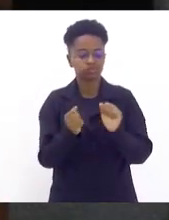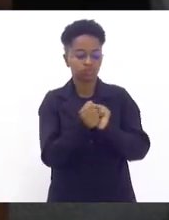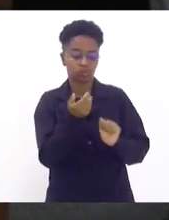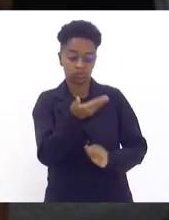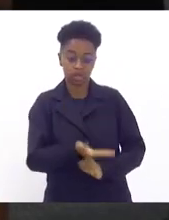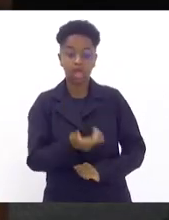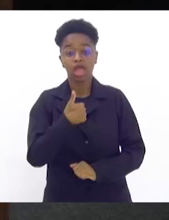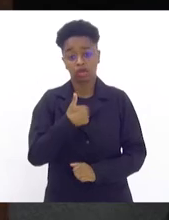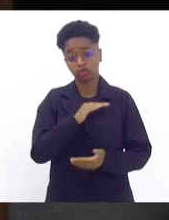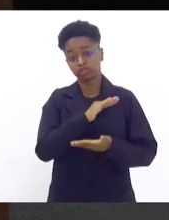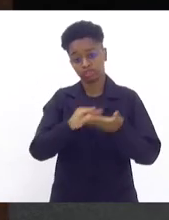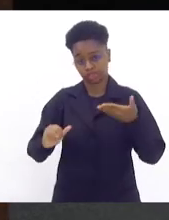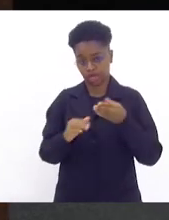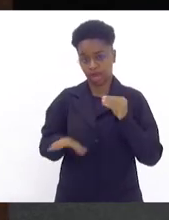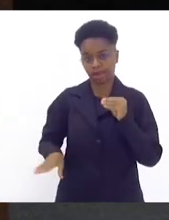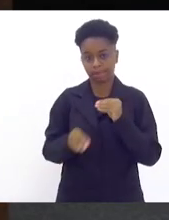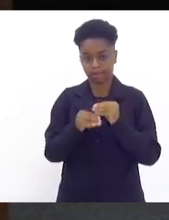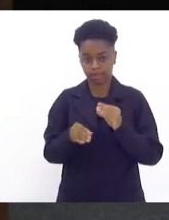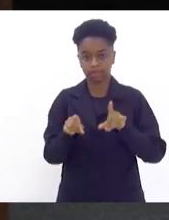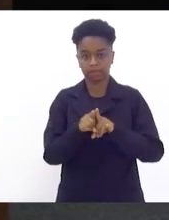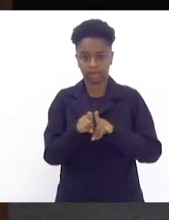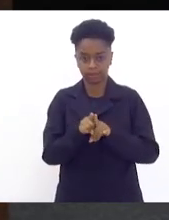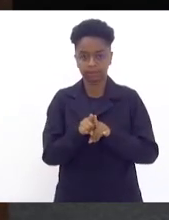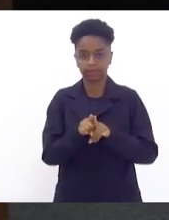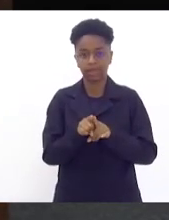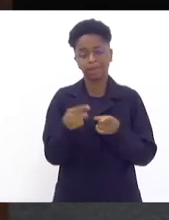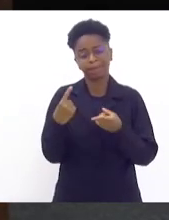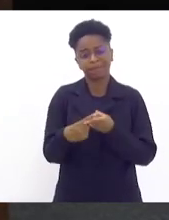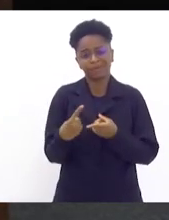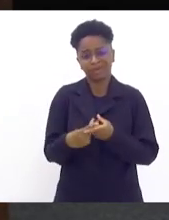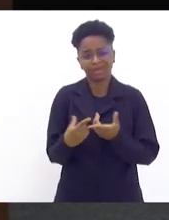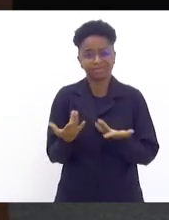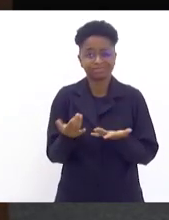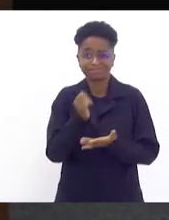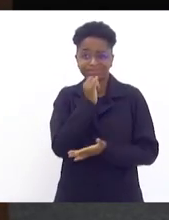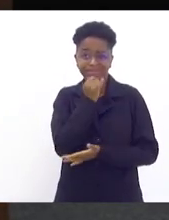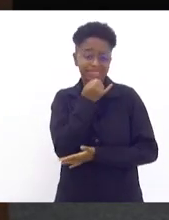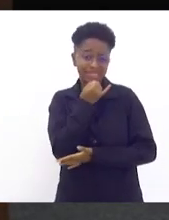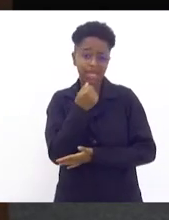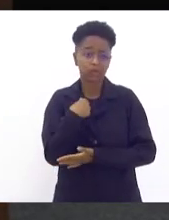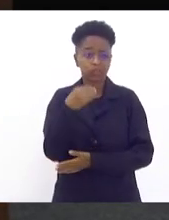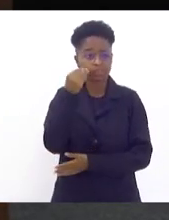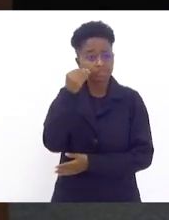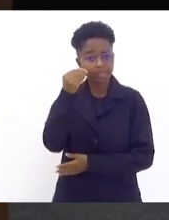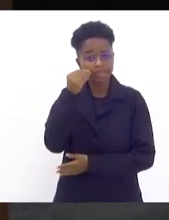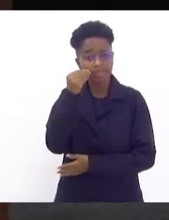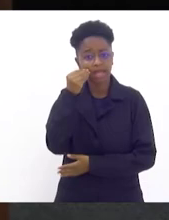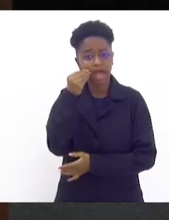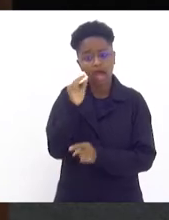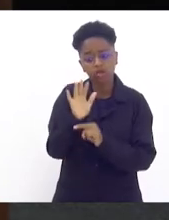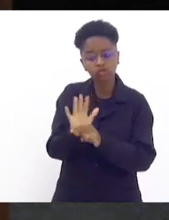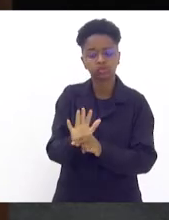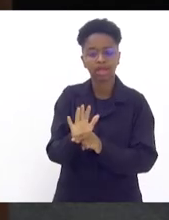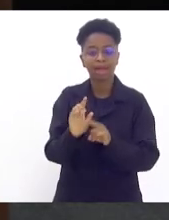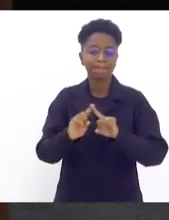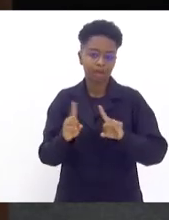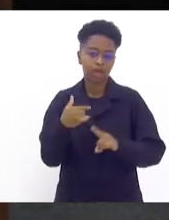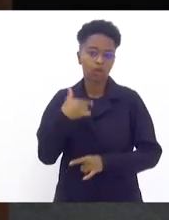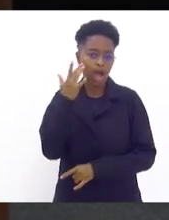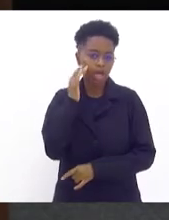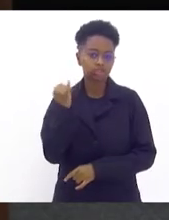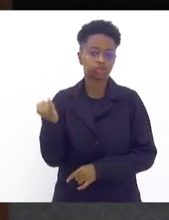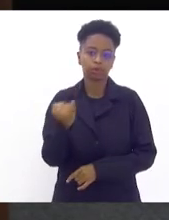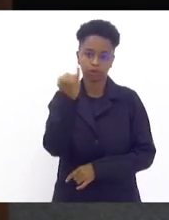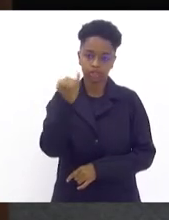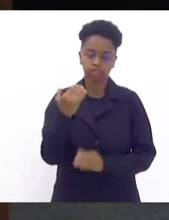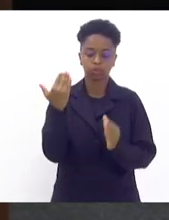quero retirar minhas emendas, que foi apenas na tentativa de dar uma contribuição, mas acho importante que